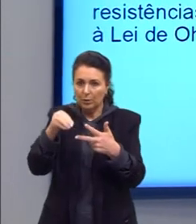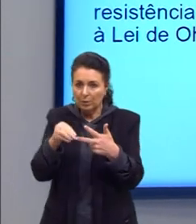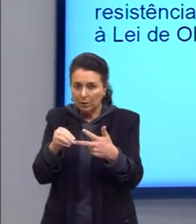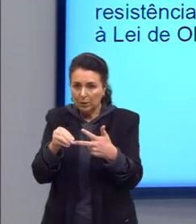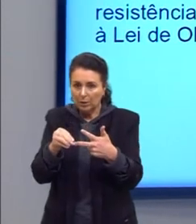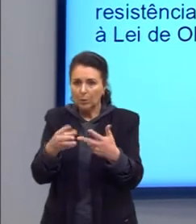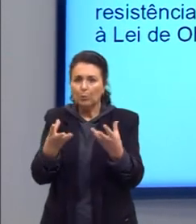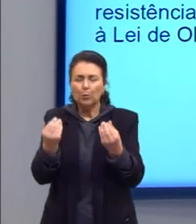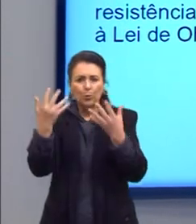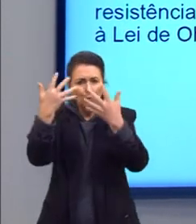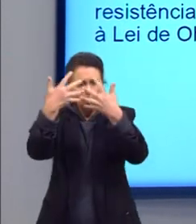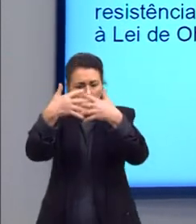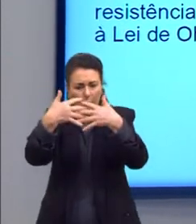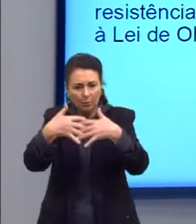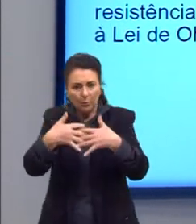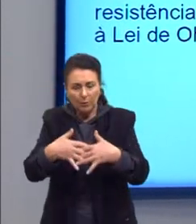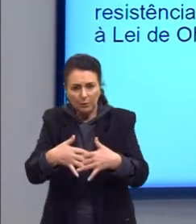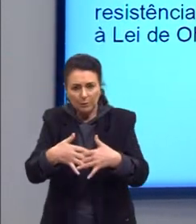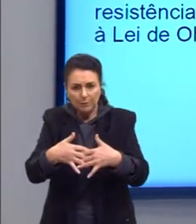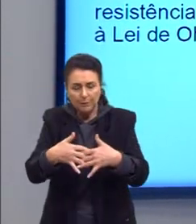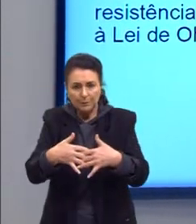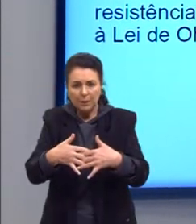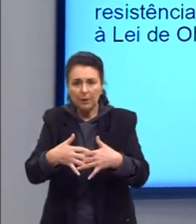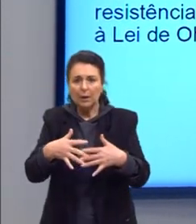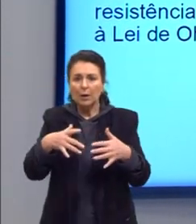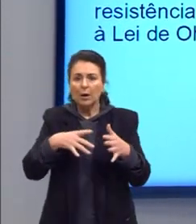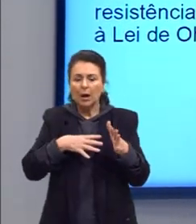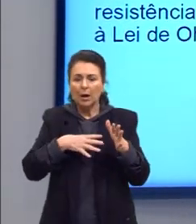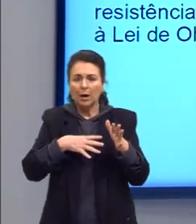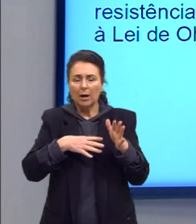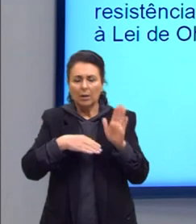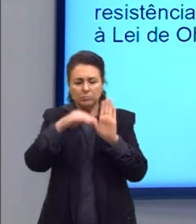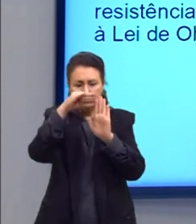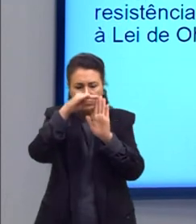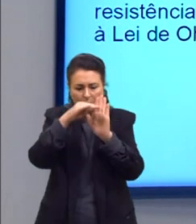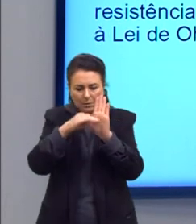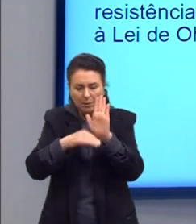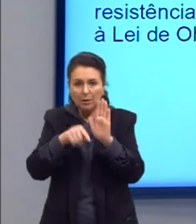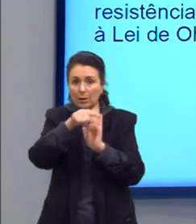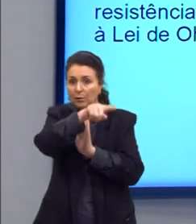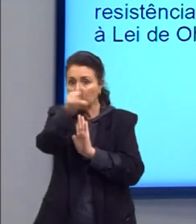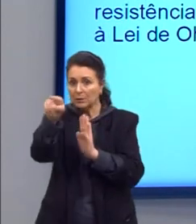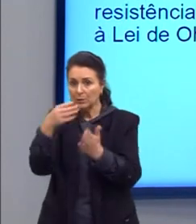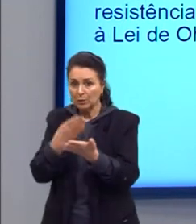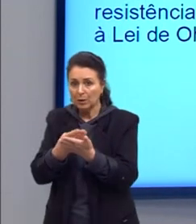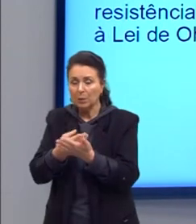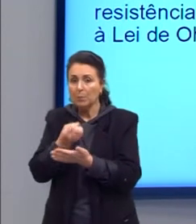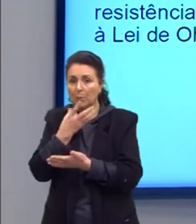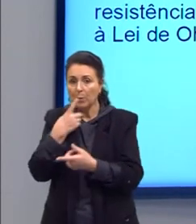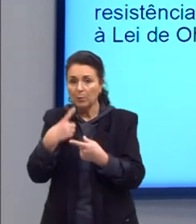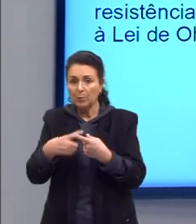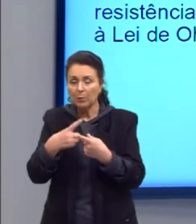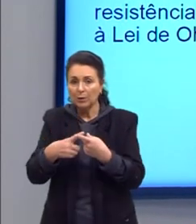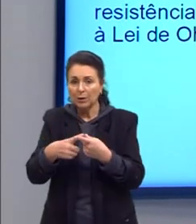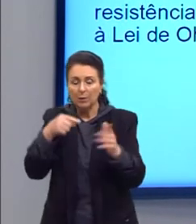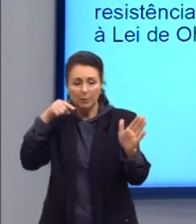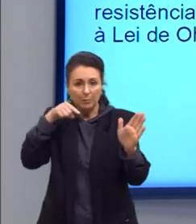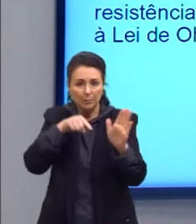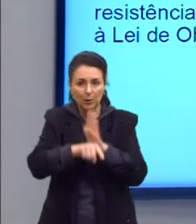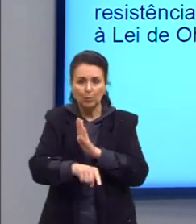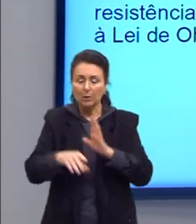muito complexo Sem Fim ela acaba as partes dela né para vocês estudarem é muito boa para ela uma questão